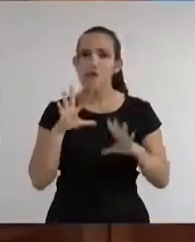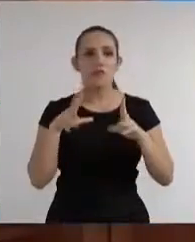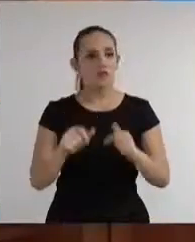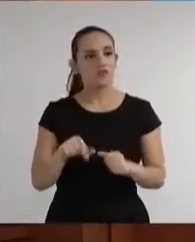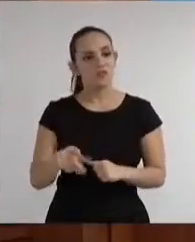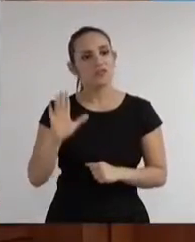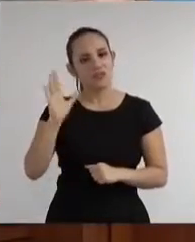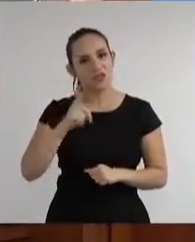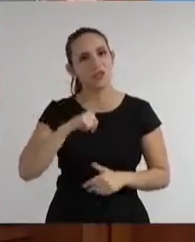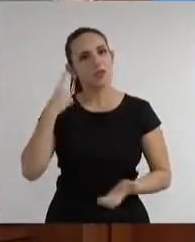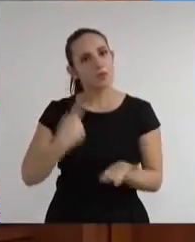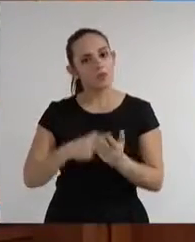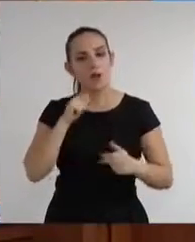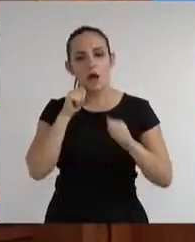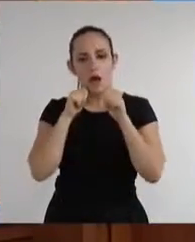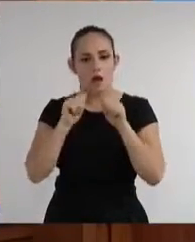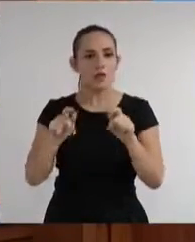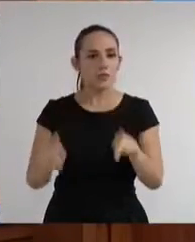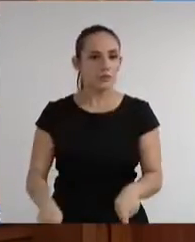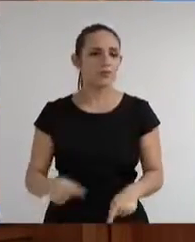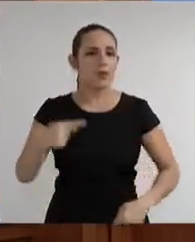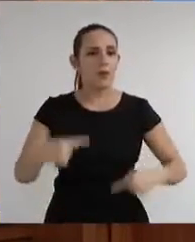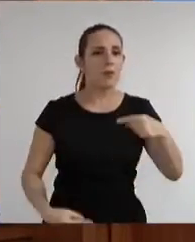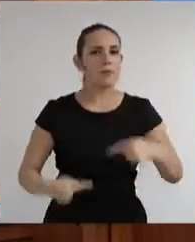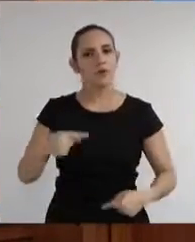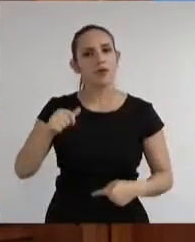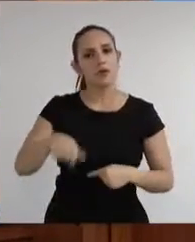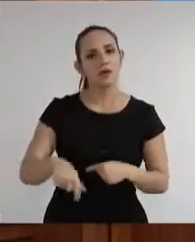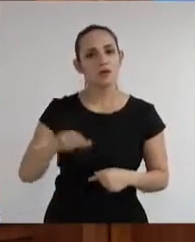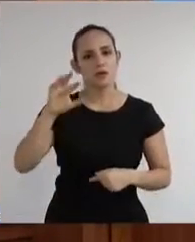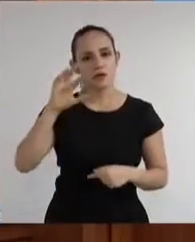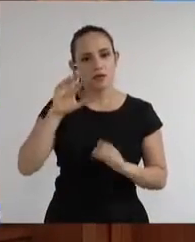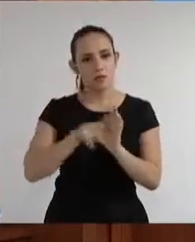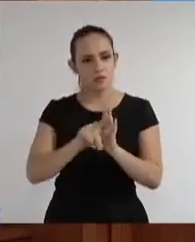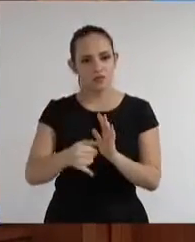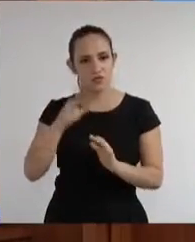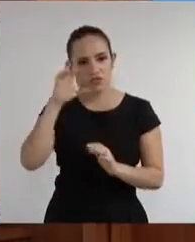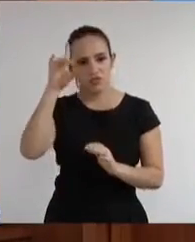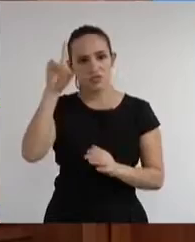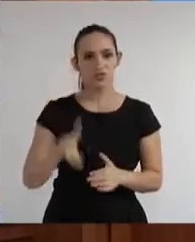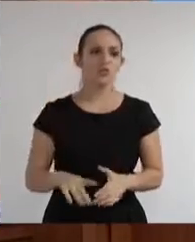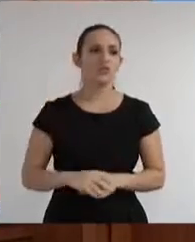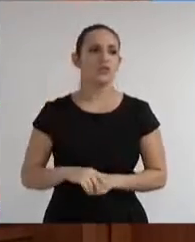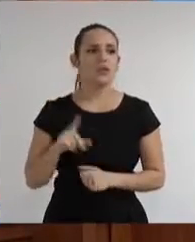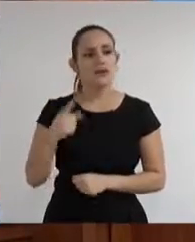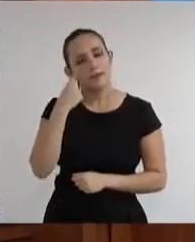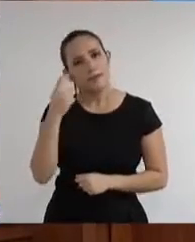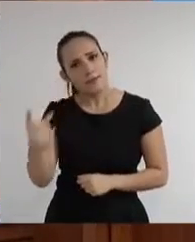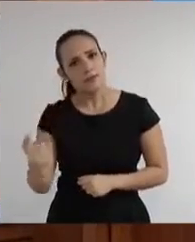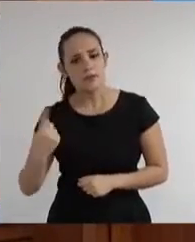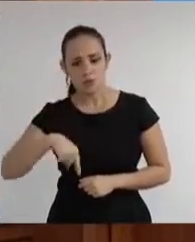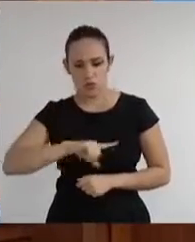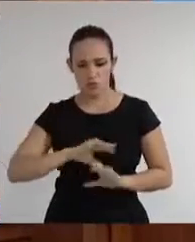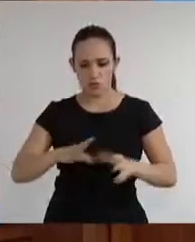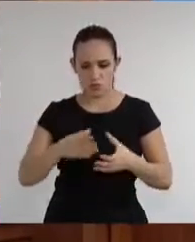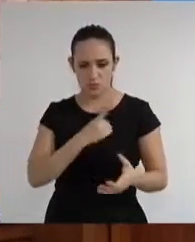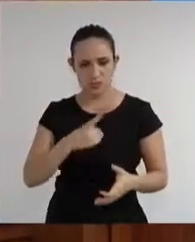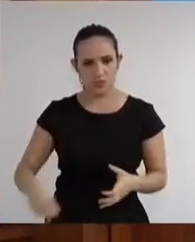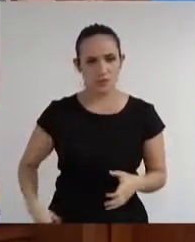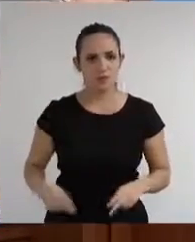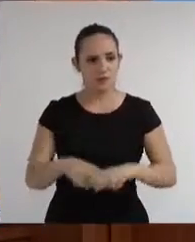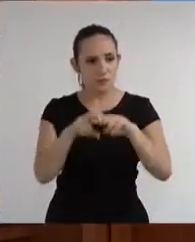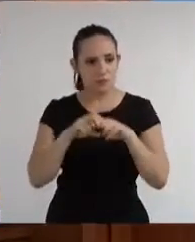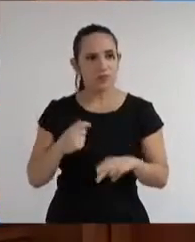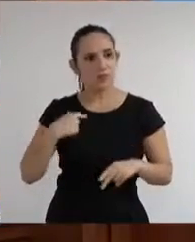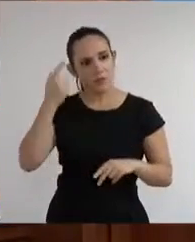teve audiência, discutiu aqui nesta casa o plano diretor, numa audiência, e é interessante para nós parlamentares, e é exatamente essa